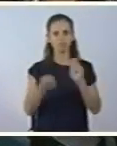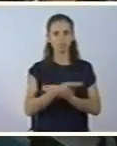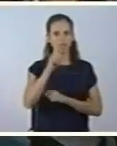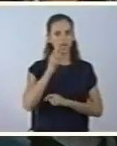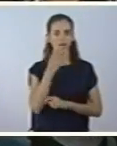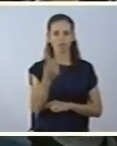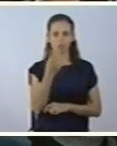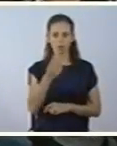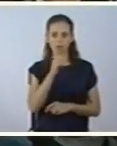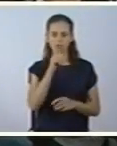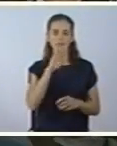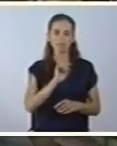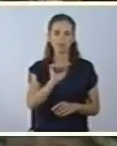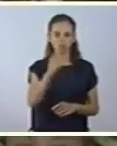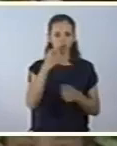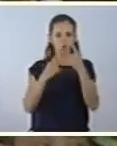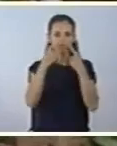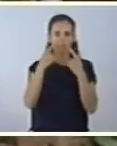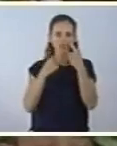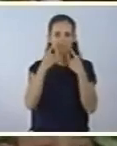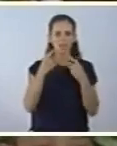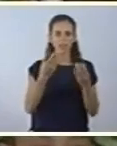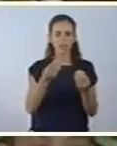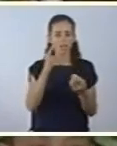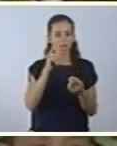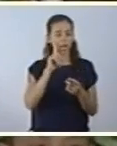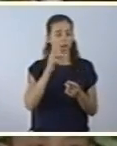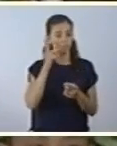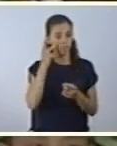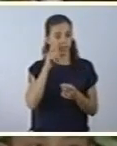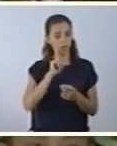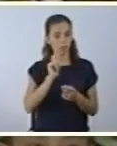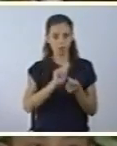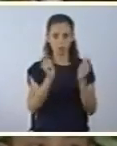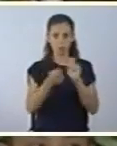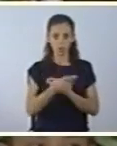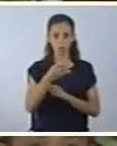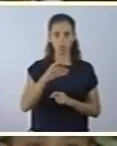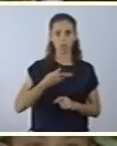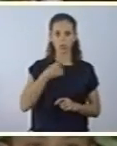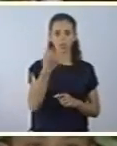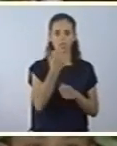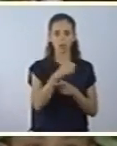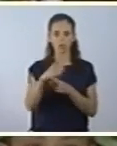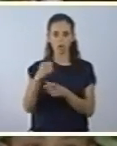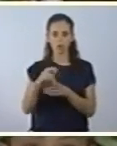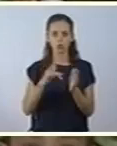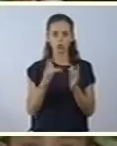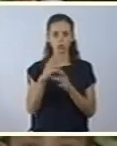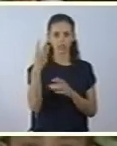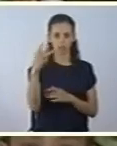viúva que ia enterrar o seu filho, que tanto chorava, e Jesus transformou a vida daquela mulher. Temos Pedro que negou Jesus